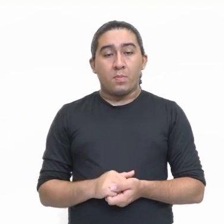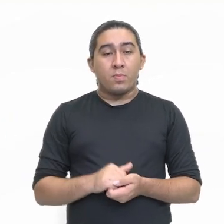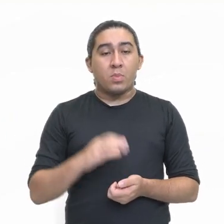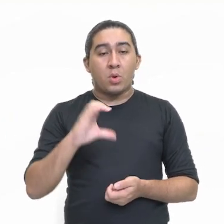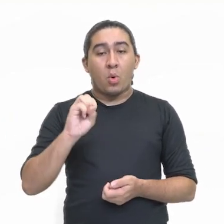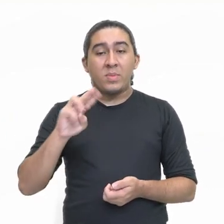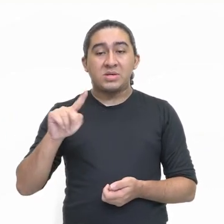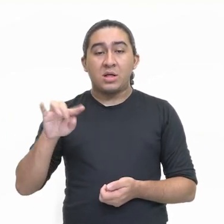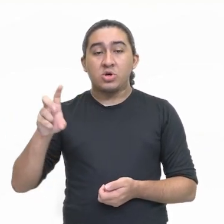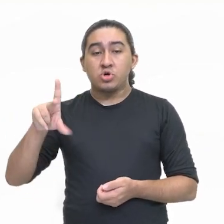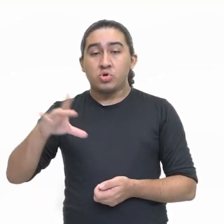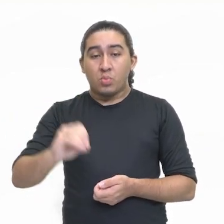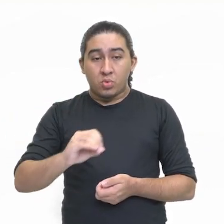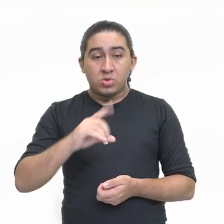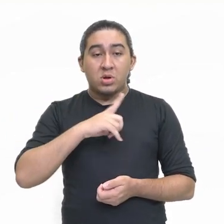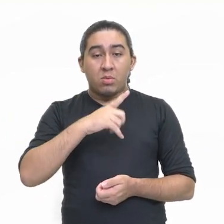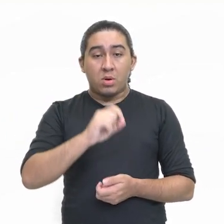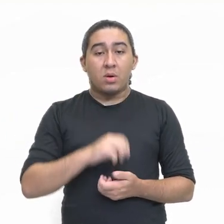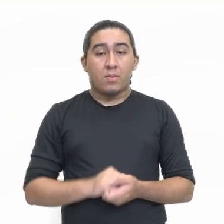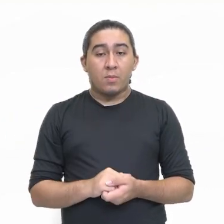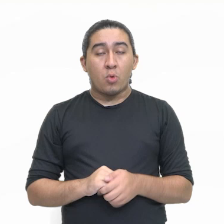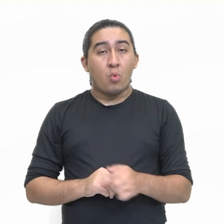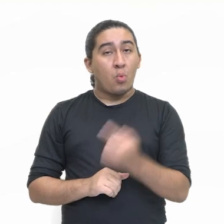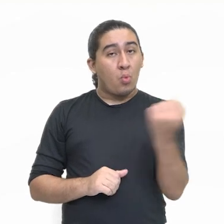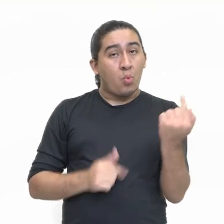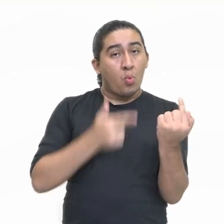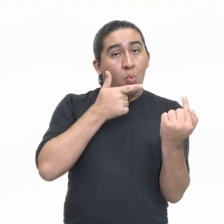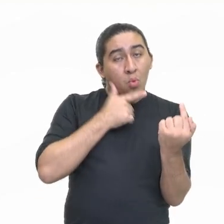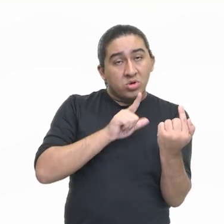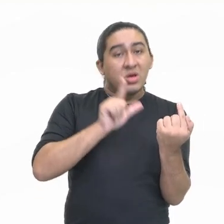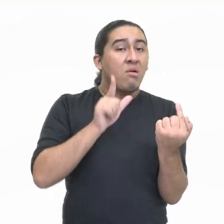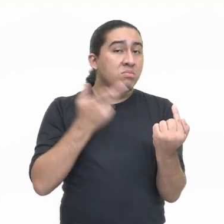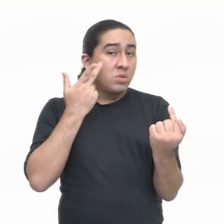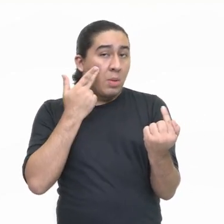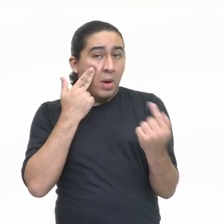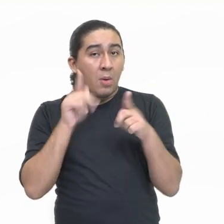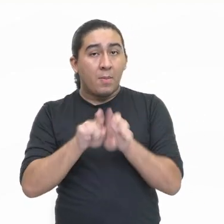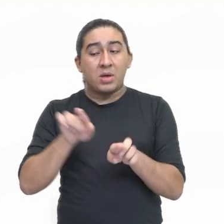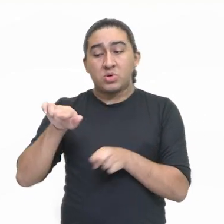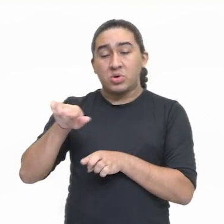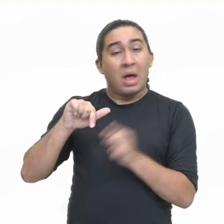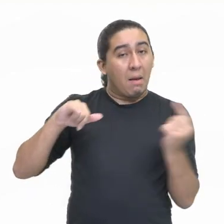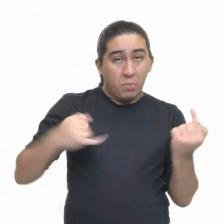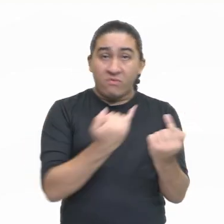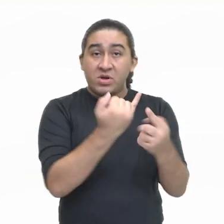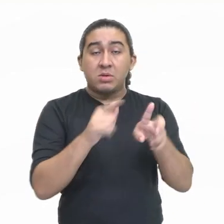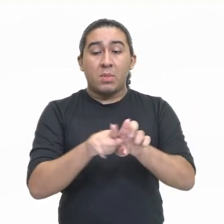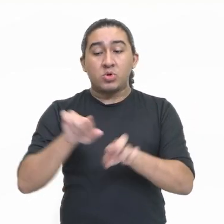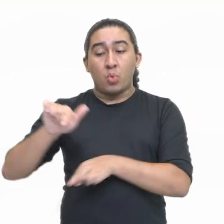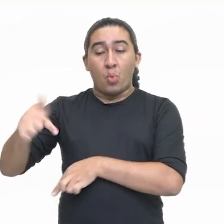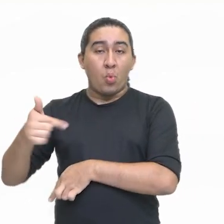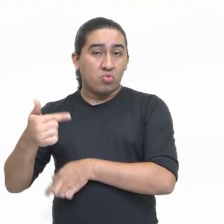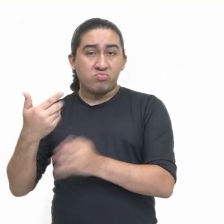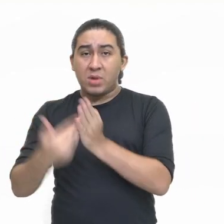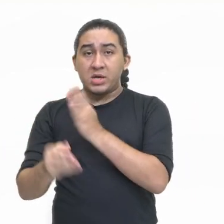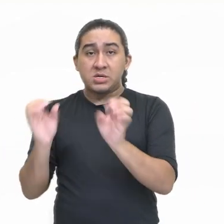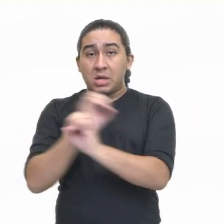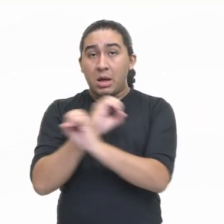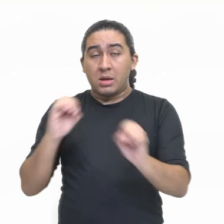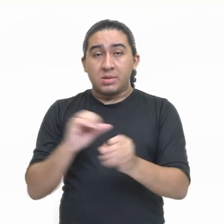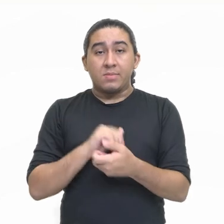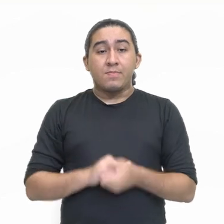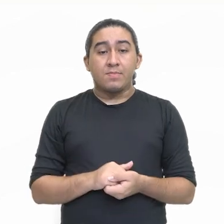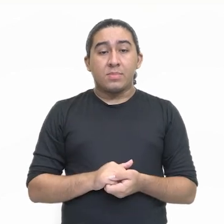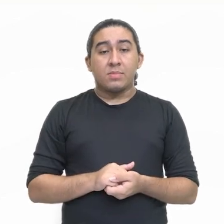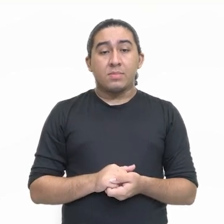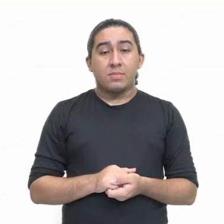no comensalismo um se beneficia um indivíduo se beneficia sem prejudicar o outro por exemplo as orquídeas se